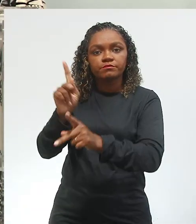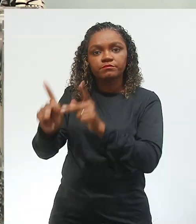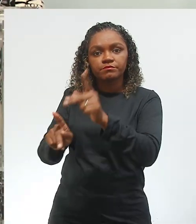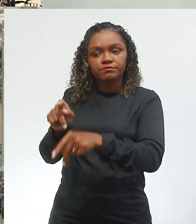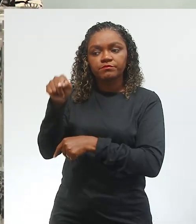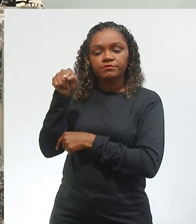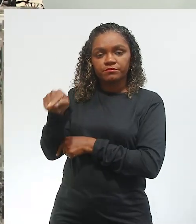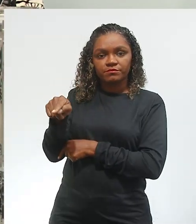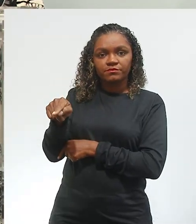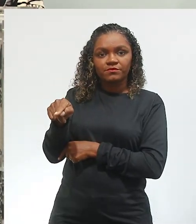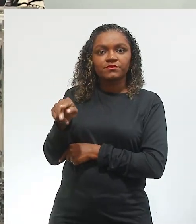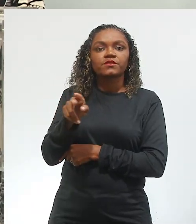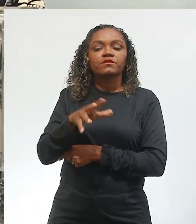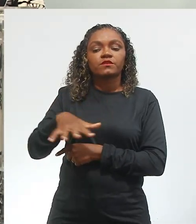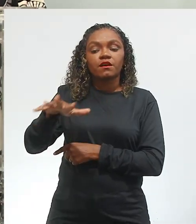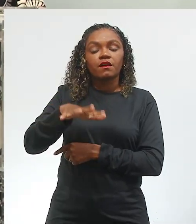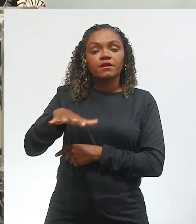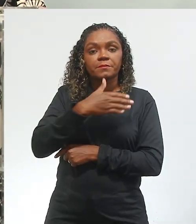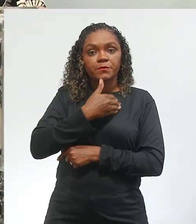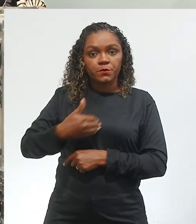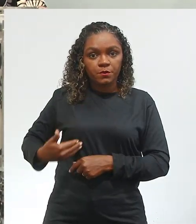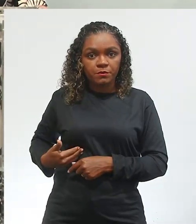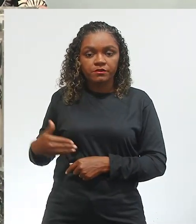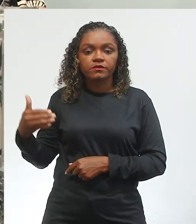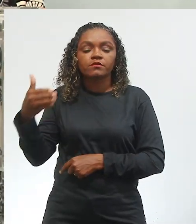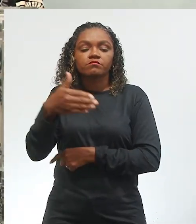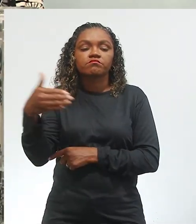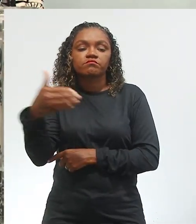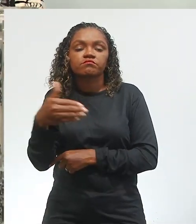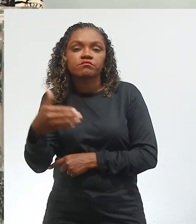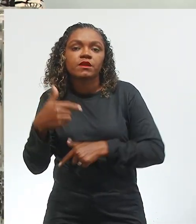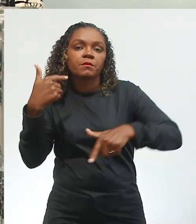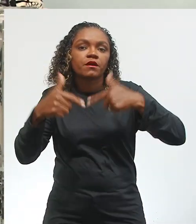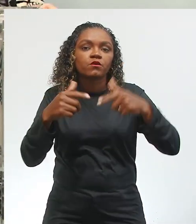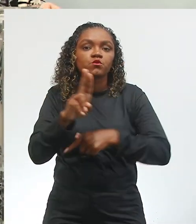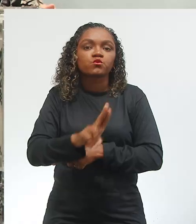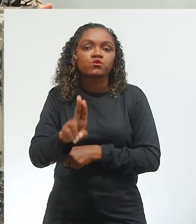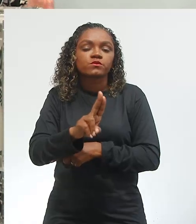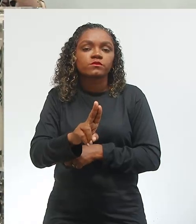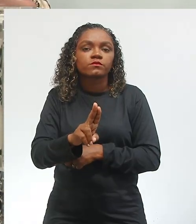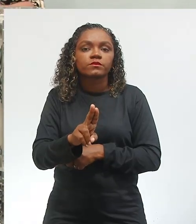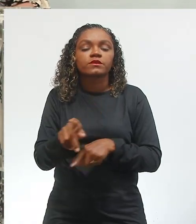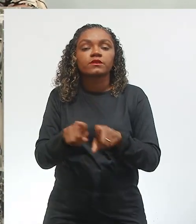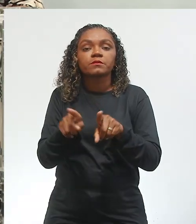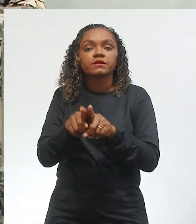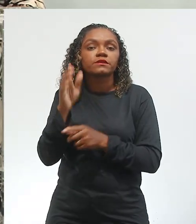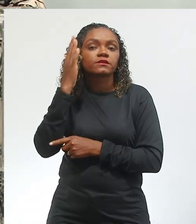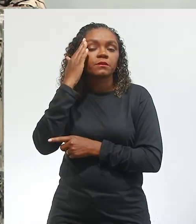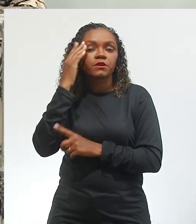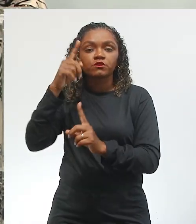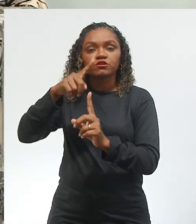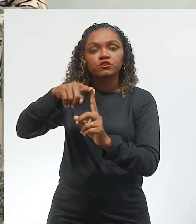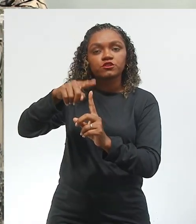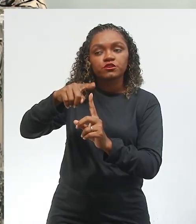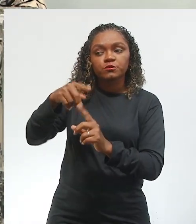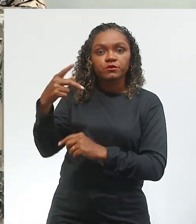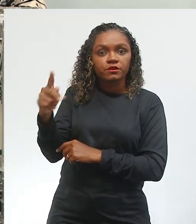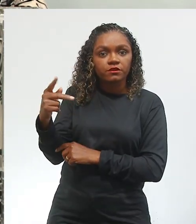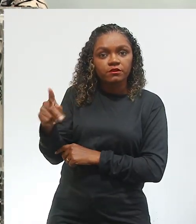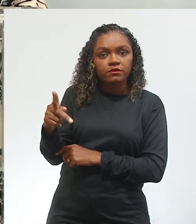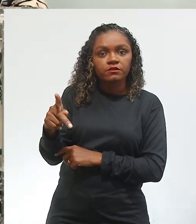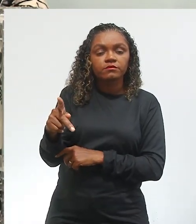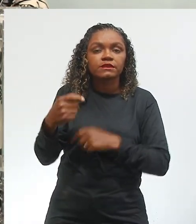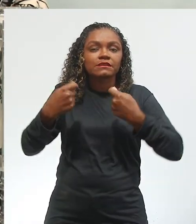cidadão, aquele que está utilizando os serviços públicos, como é que ele se comporta, quais são as